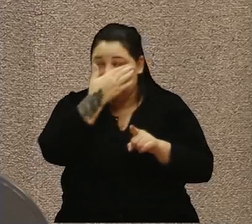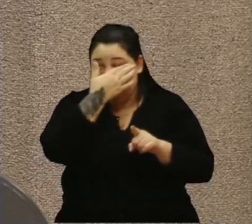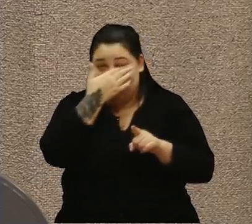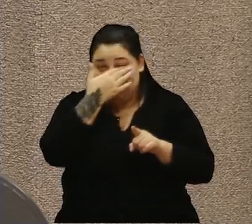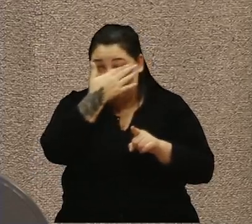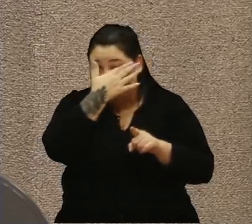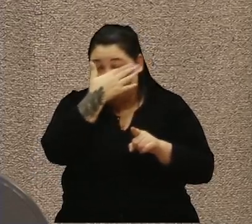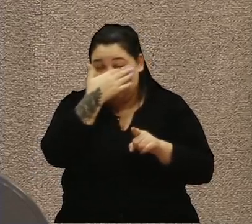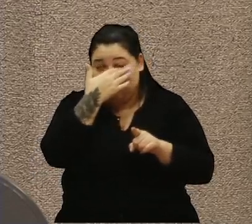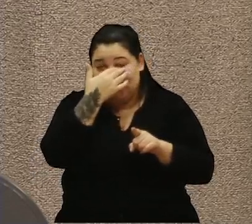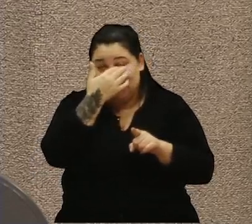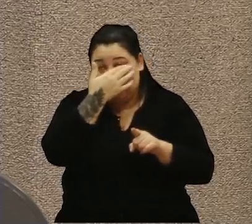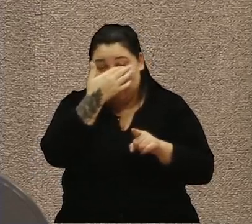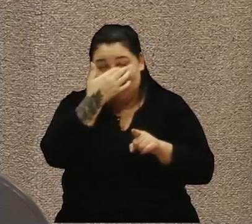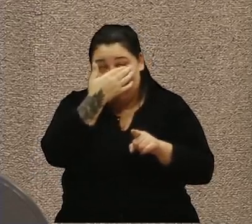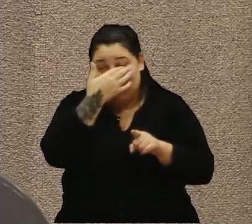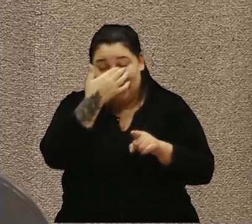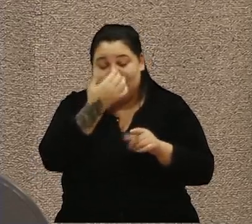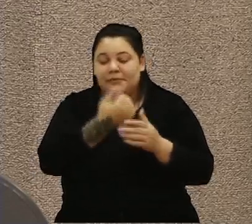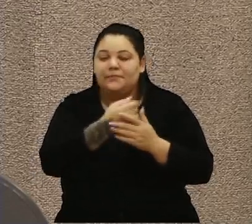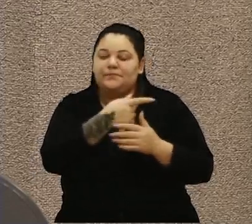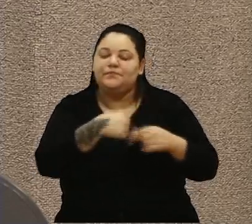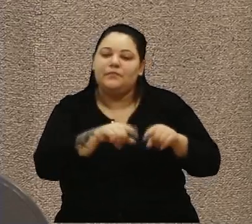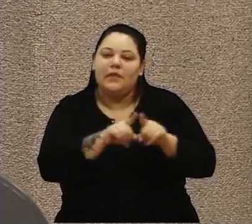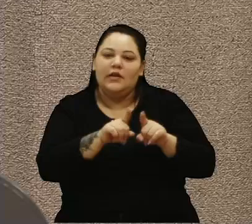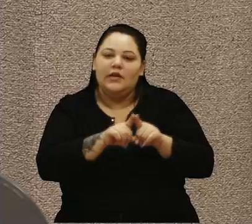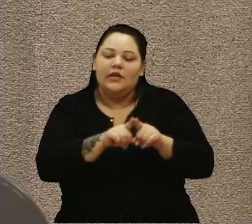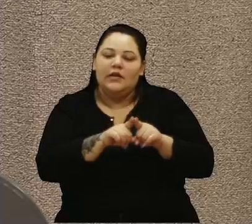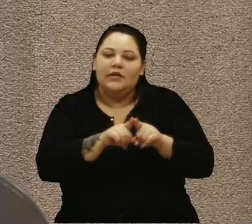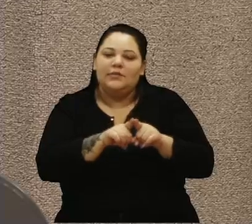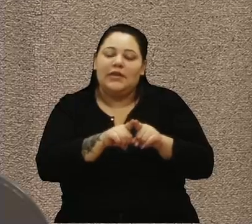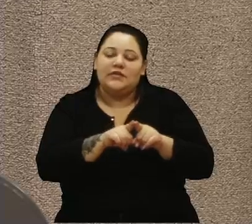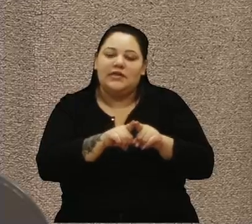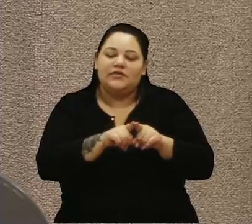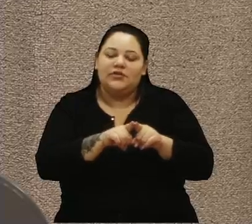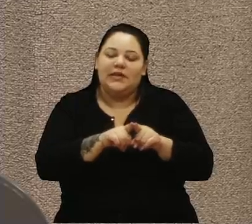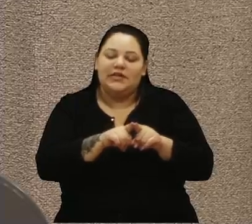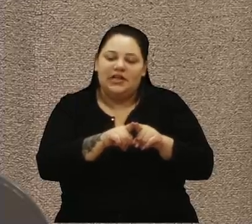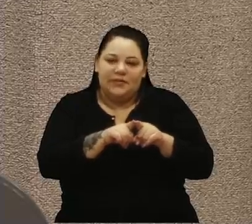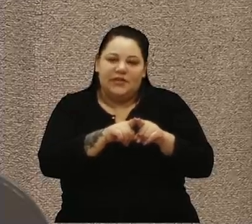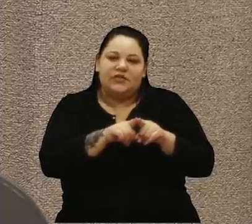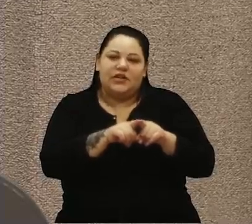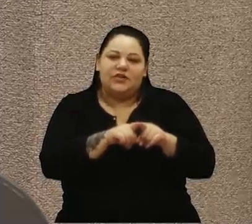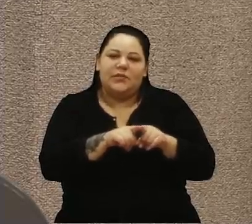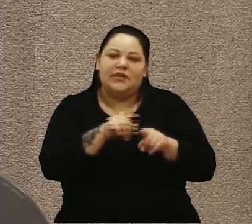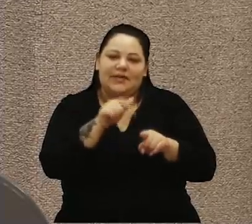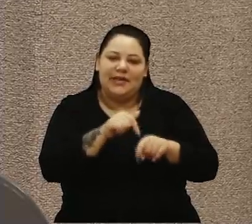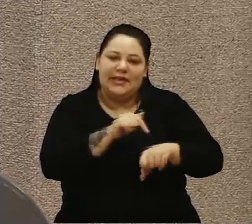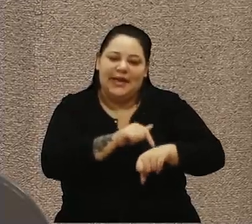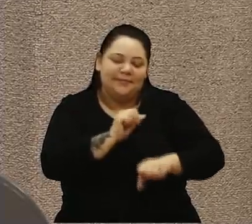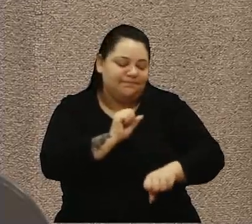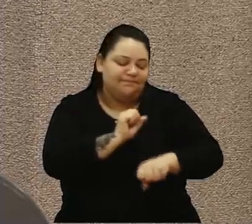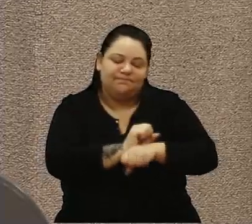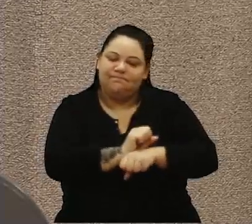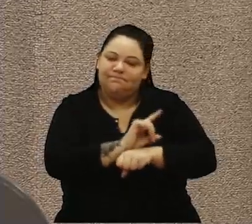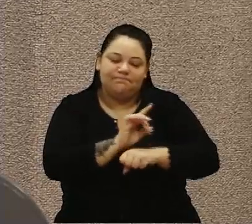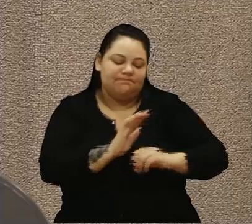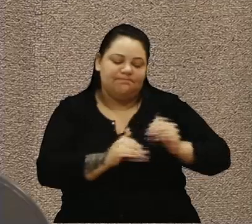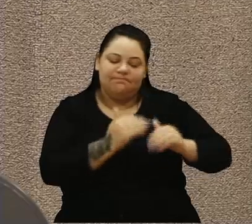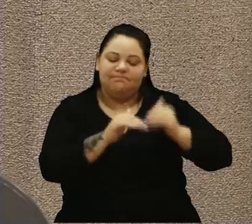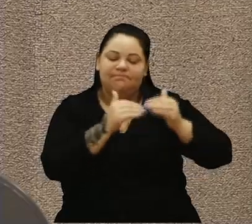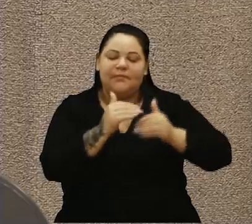o restante são associações, também pararam no tempo. No governo Cassina, nós tivemos a oportunidade de criar aquele